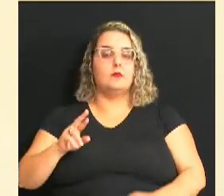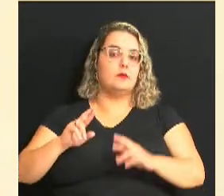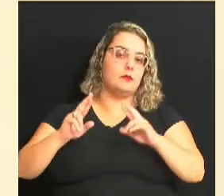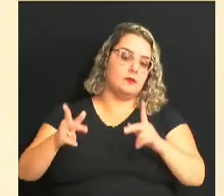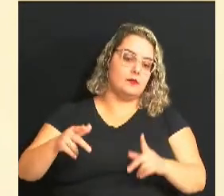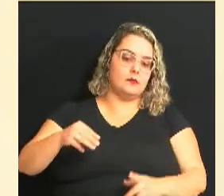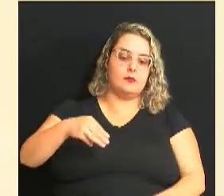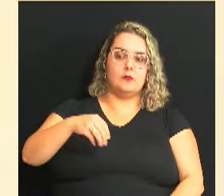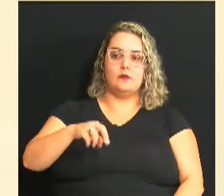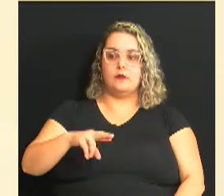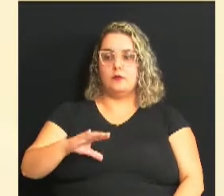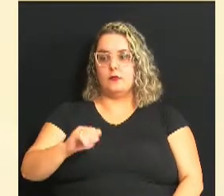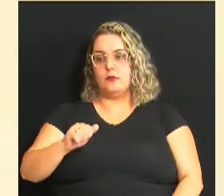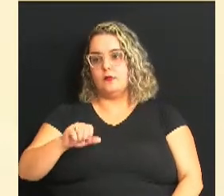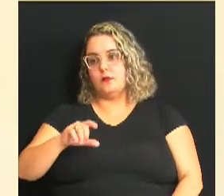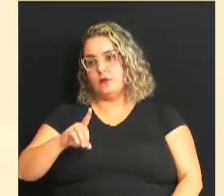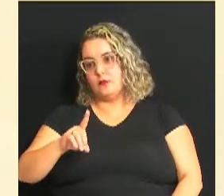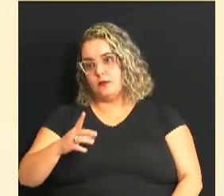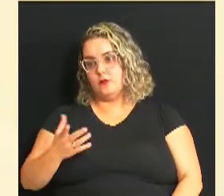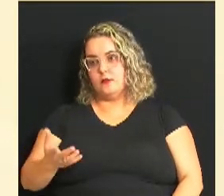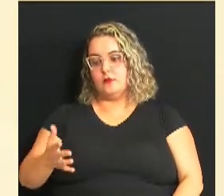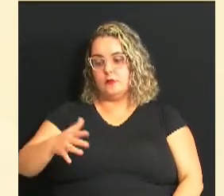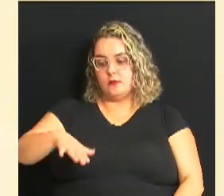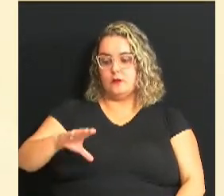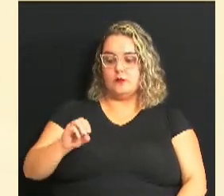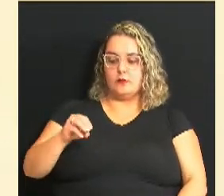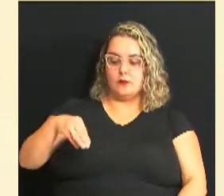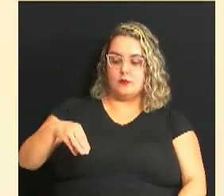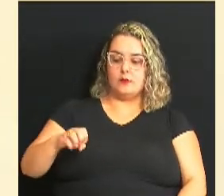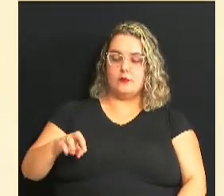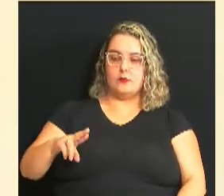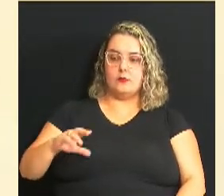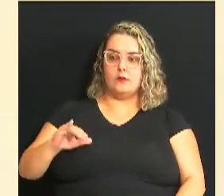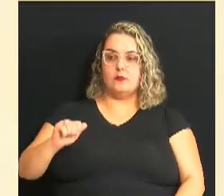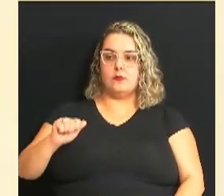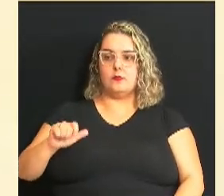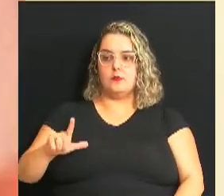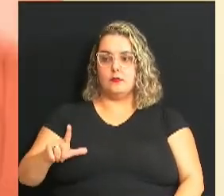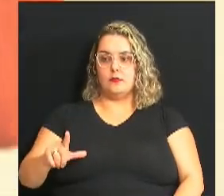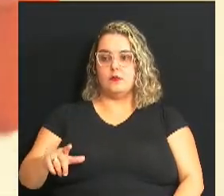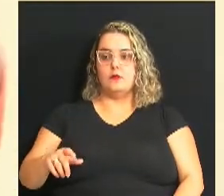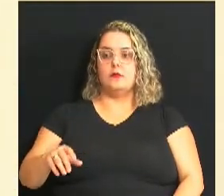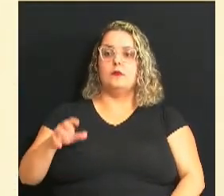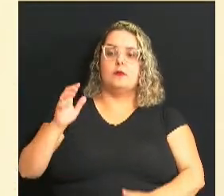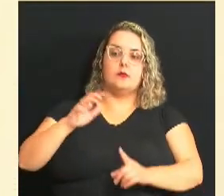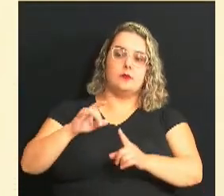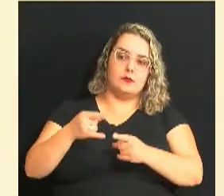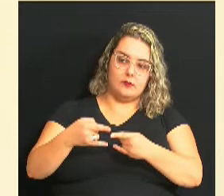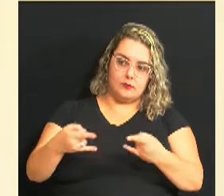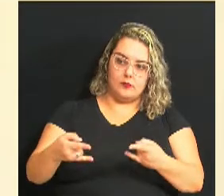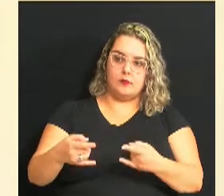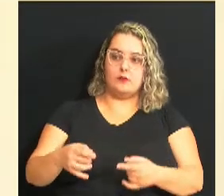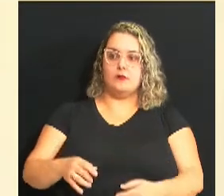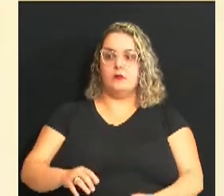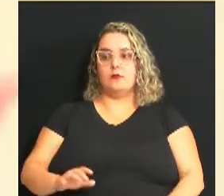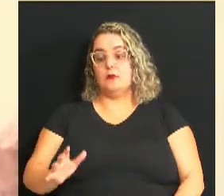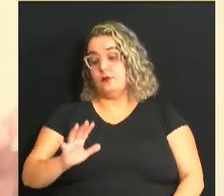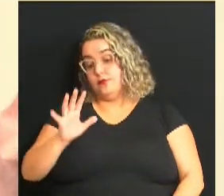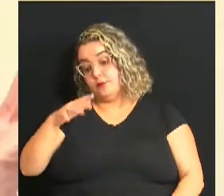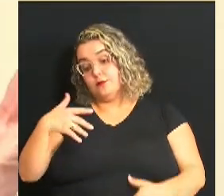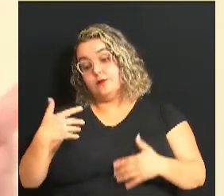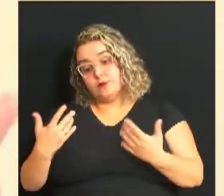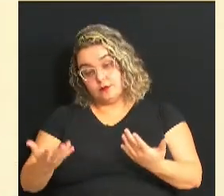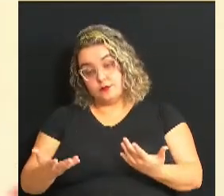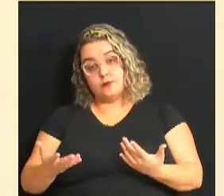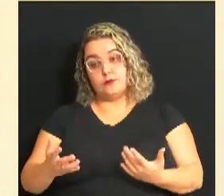produção comercial que vai visar o lucro. Isso vai influenciar no valor do ingresso, precisa colocar os valores lá no alto para que isso